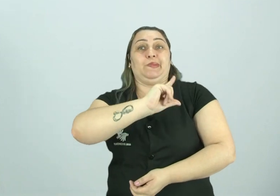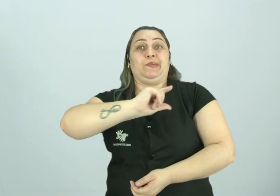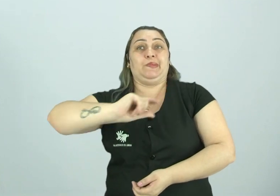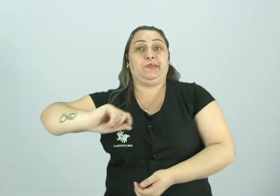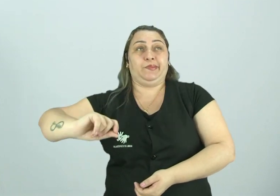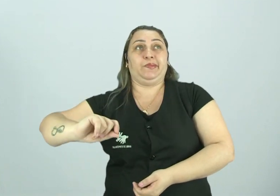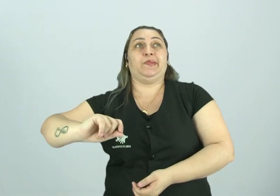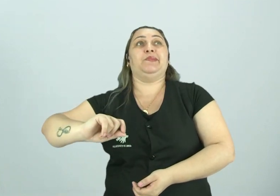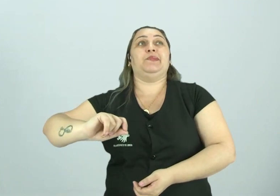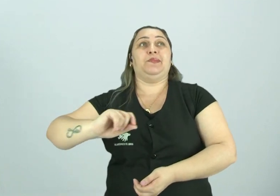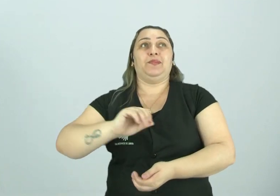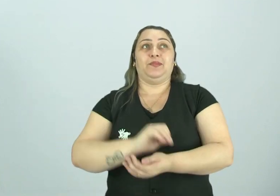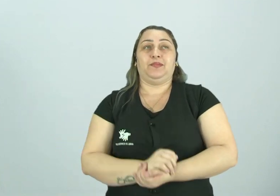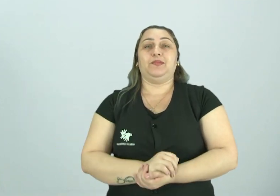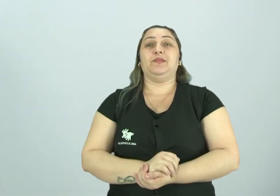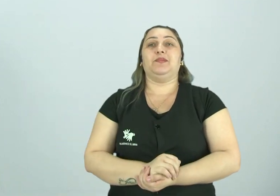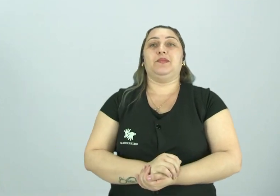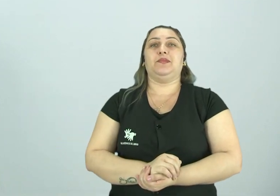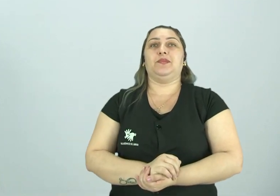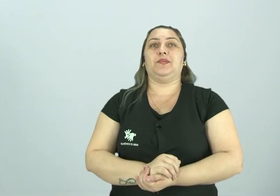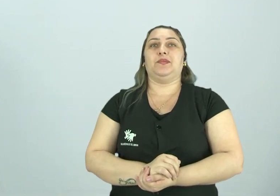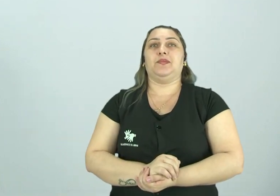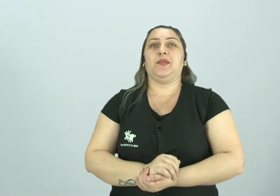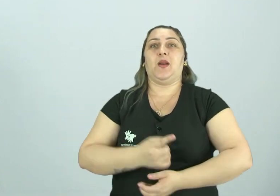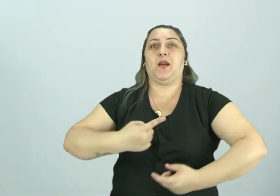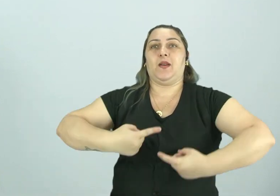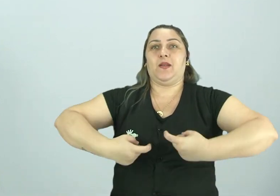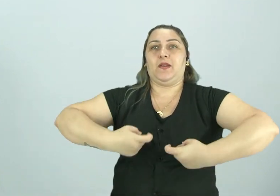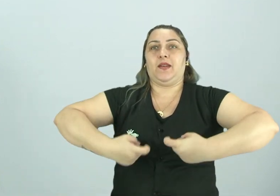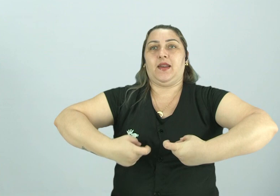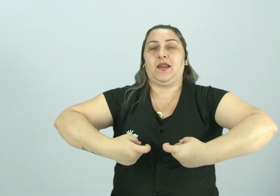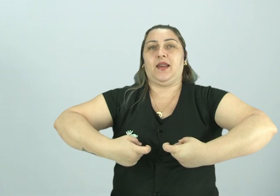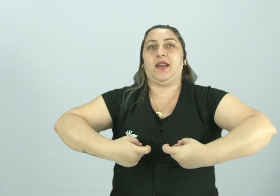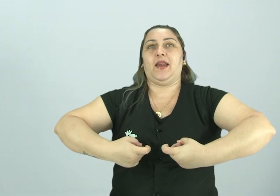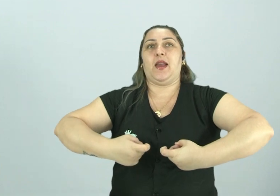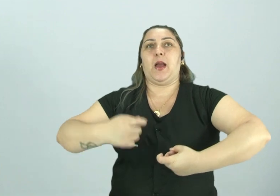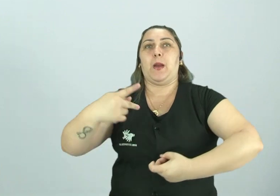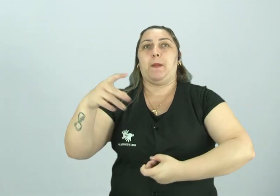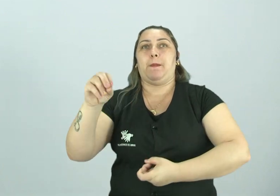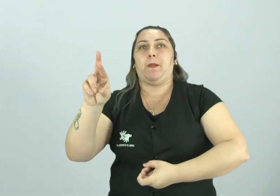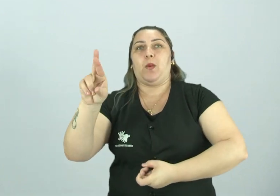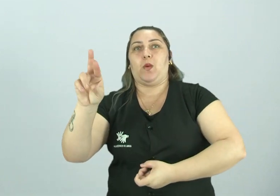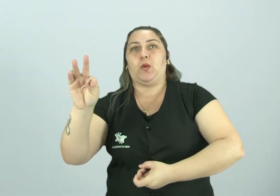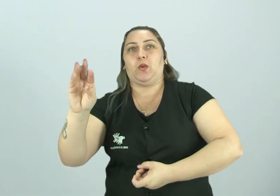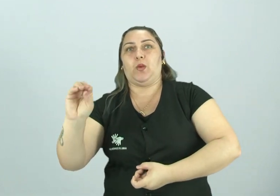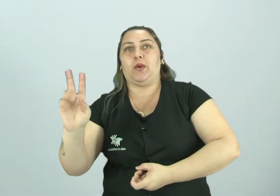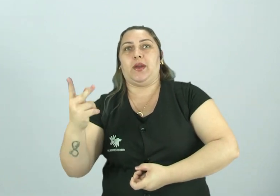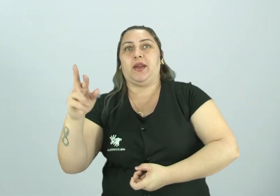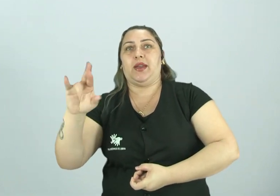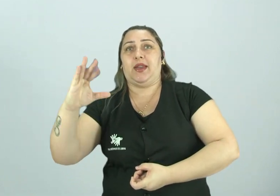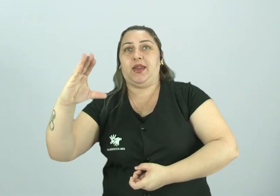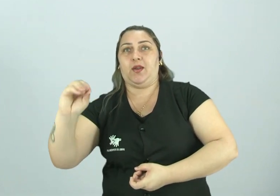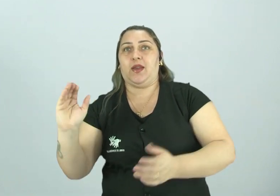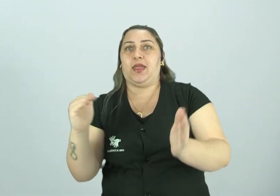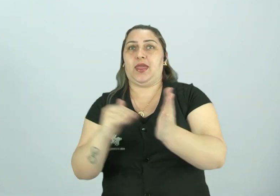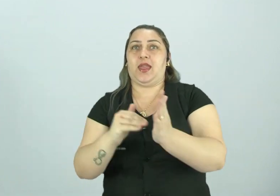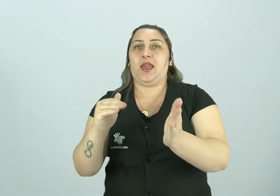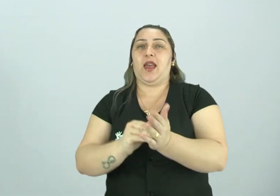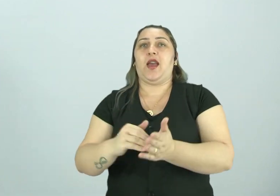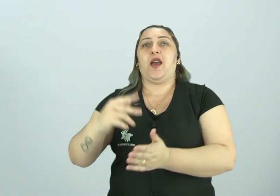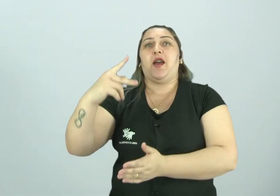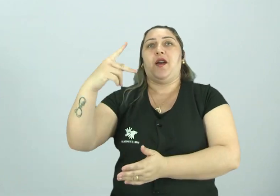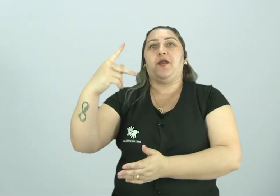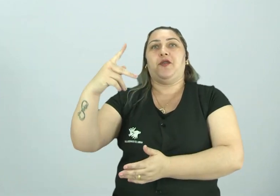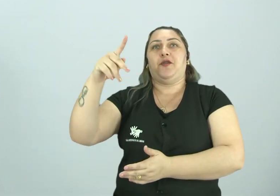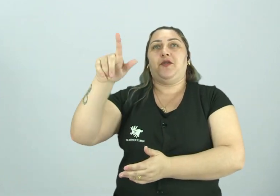com uma fatia dessa guerra, que ficaram com Porto Rico, a ilha de Guam, que até hoje ainda é